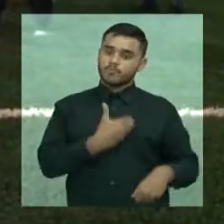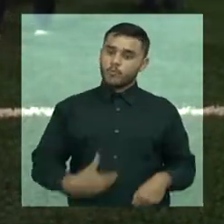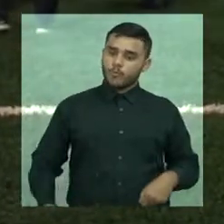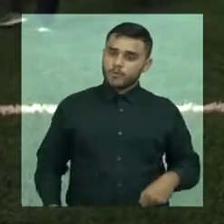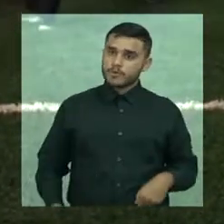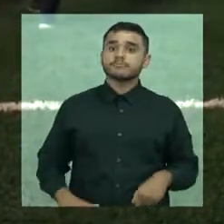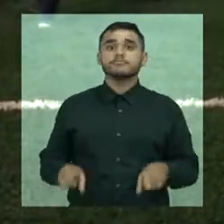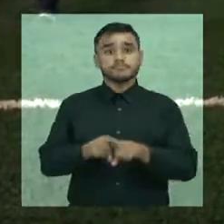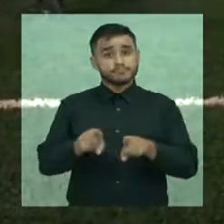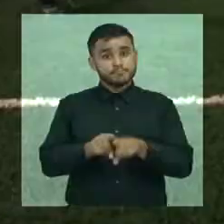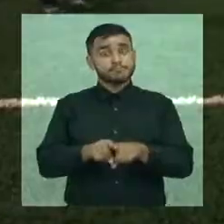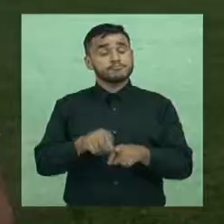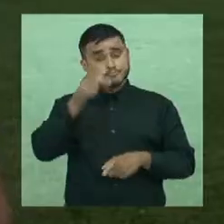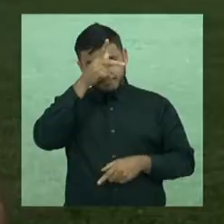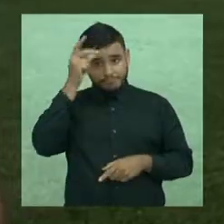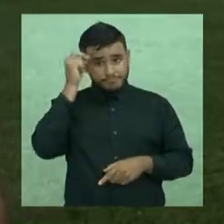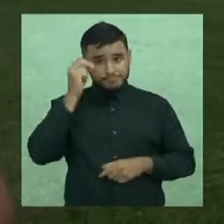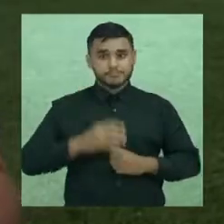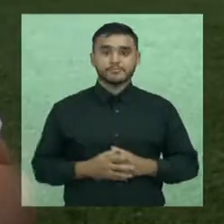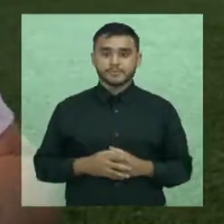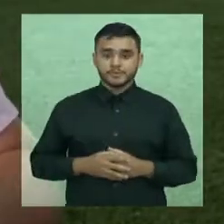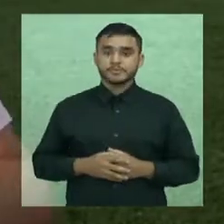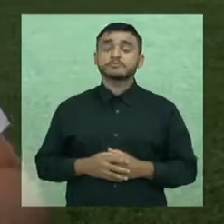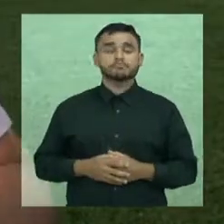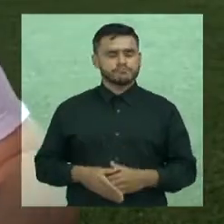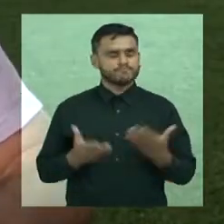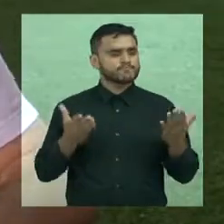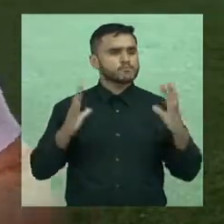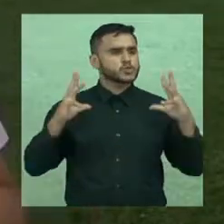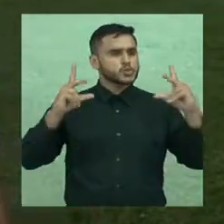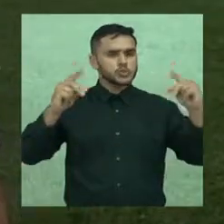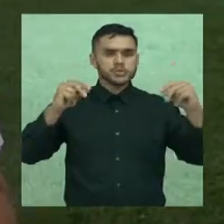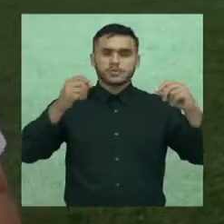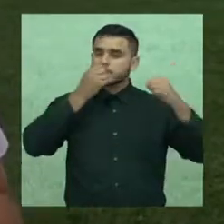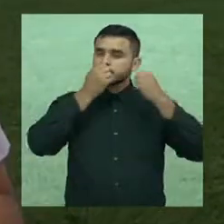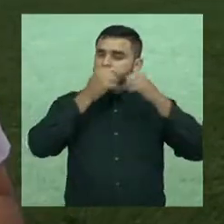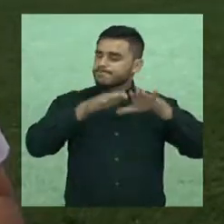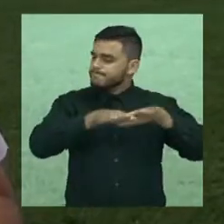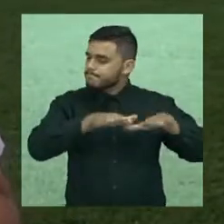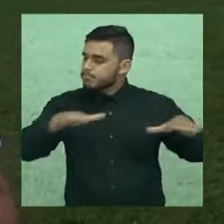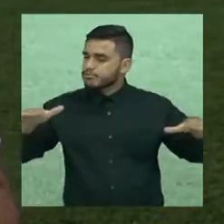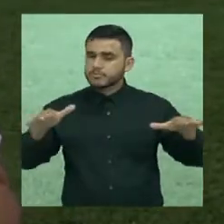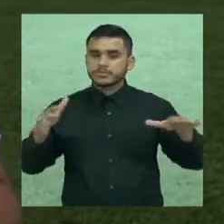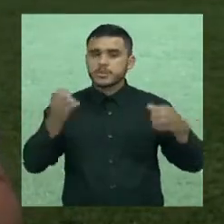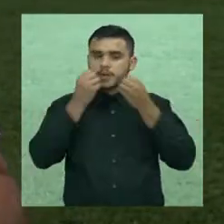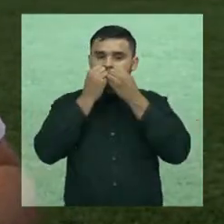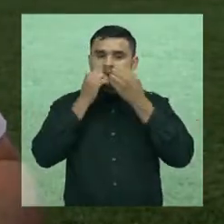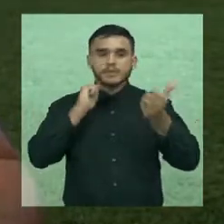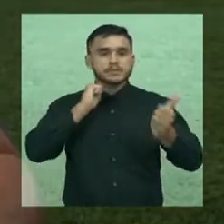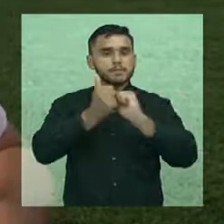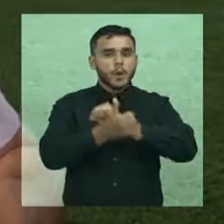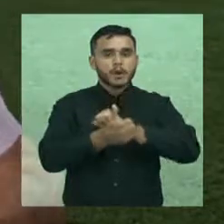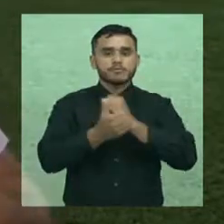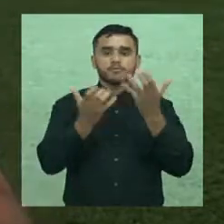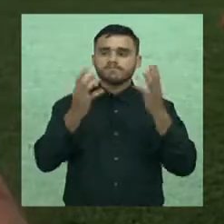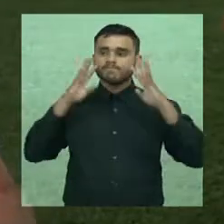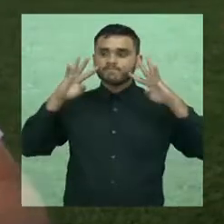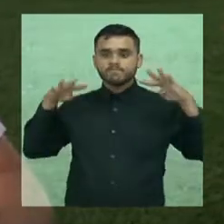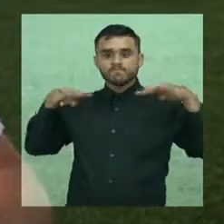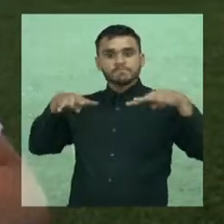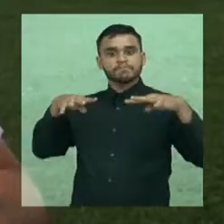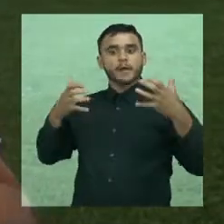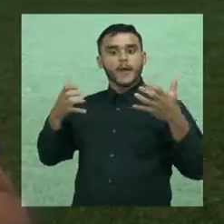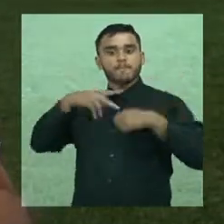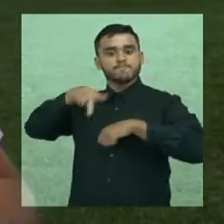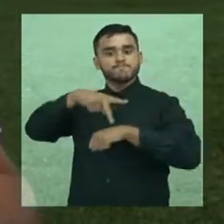do Ceará e da prefeitura da capital. Essa mini arena ela traz uma urbanização, traz uma melhoria ambiental do lado, pelas pessoas começam a adotar